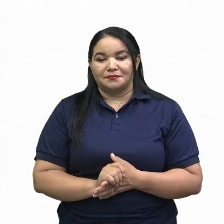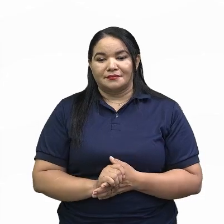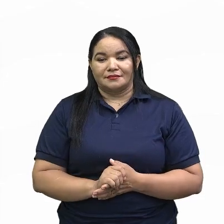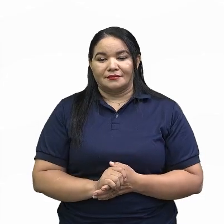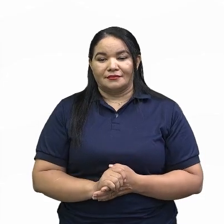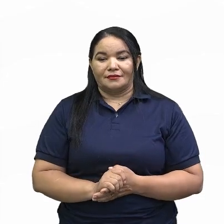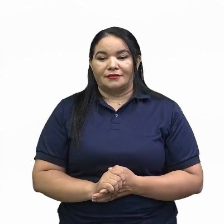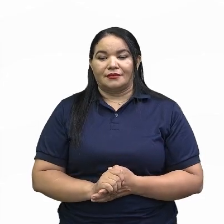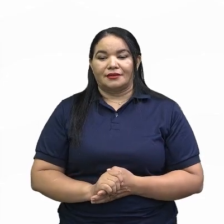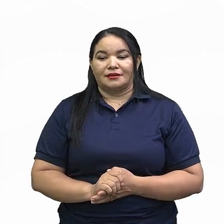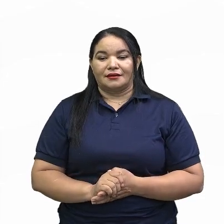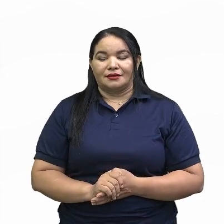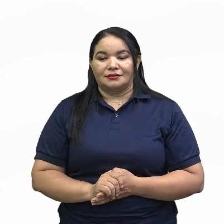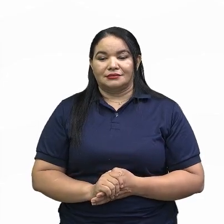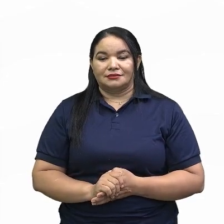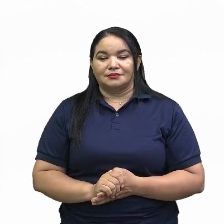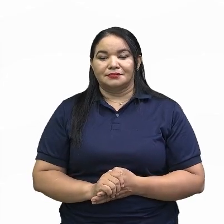geradores